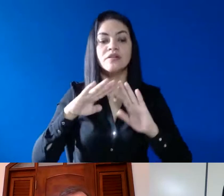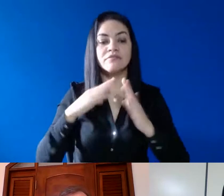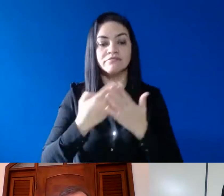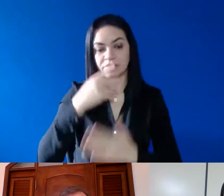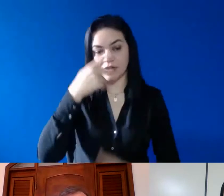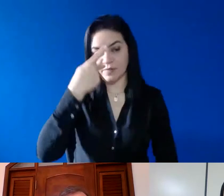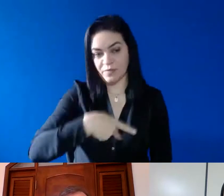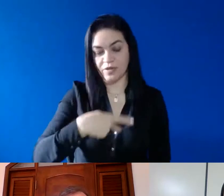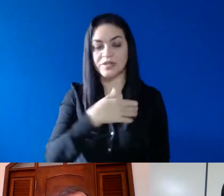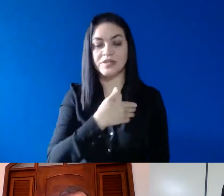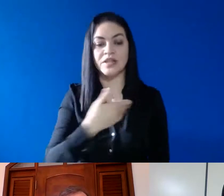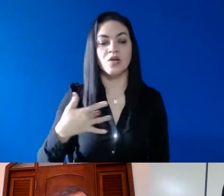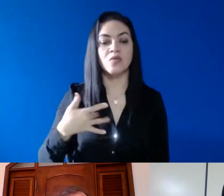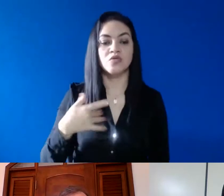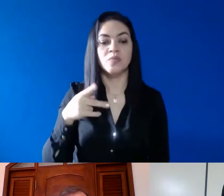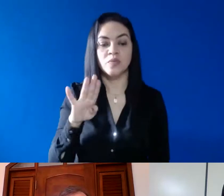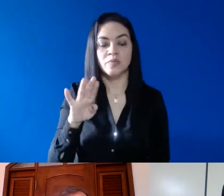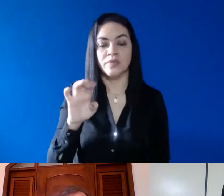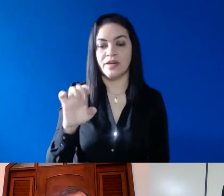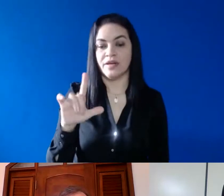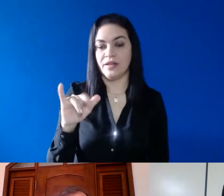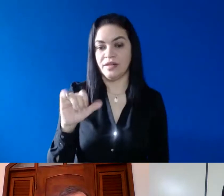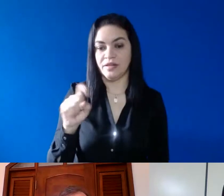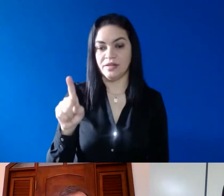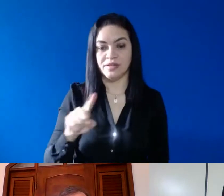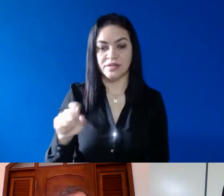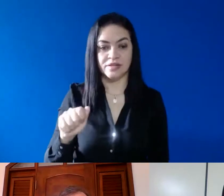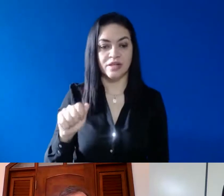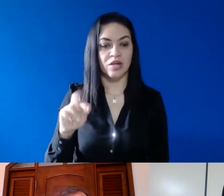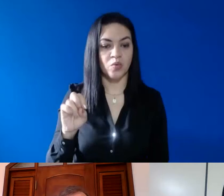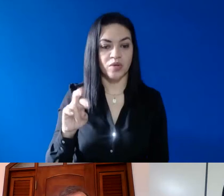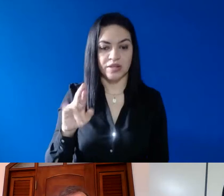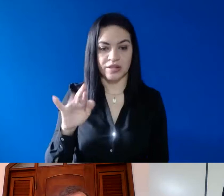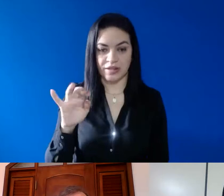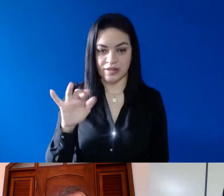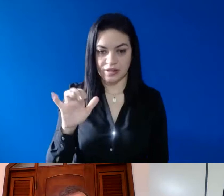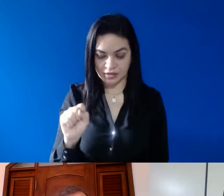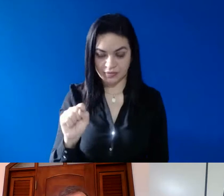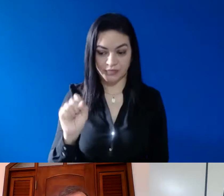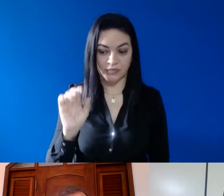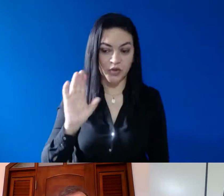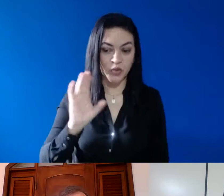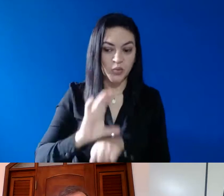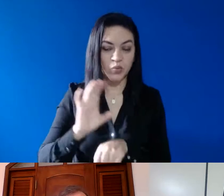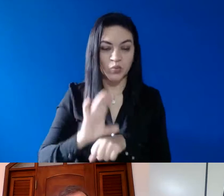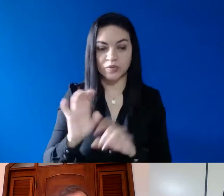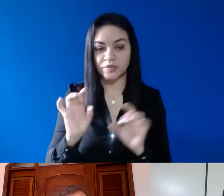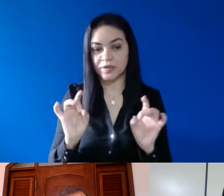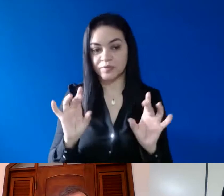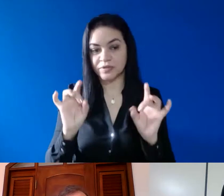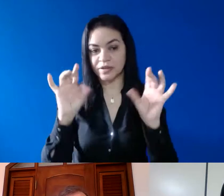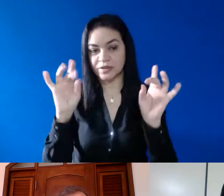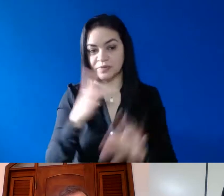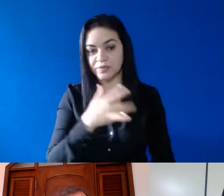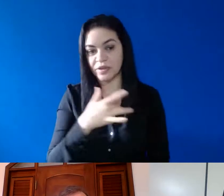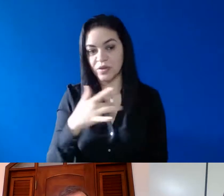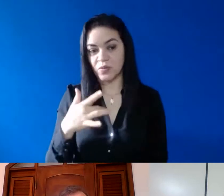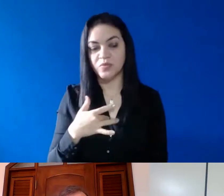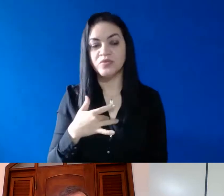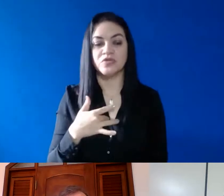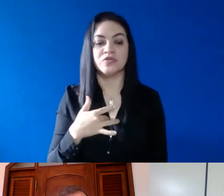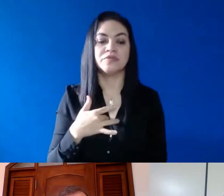Saúde Pública, a senhora Elisa Rodrigues. O curso de especialização em Saúde Materna e Infantil,